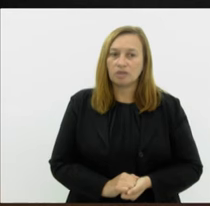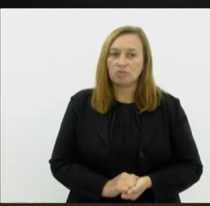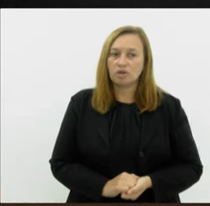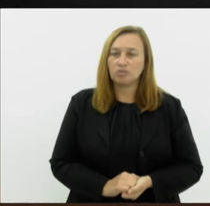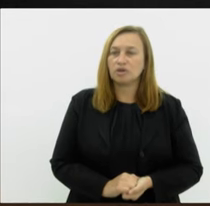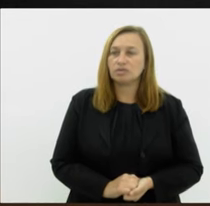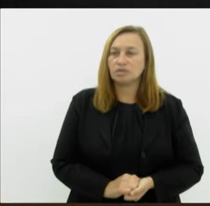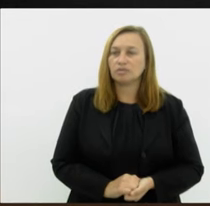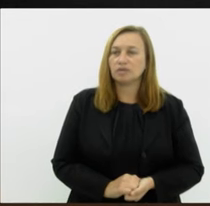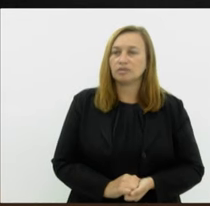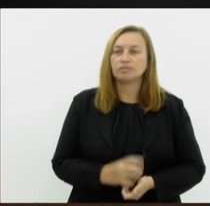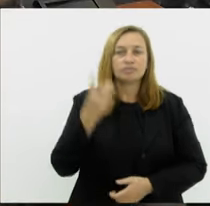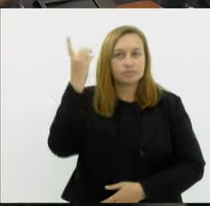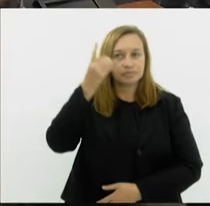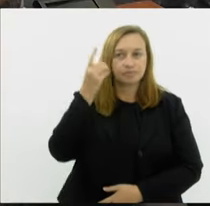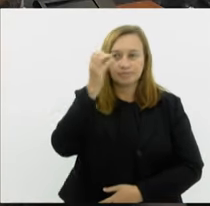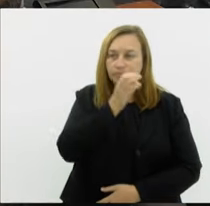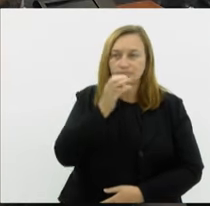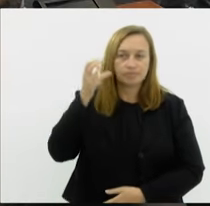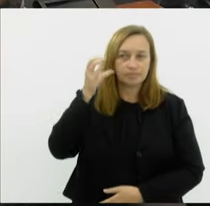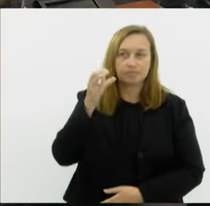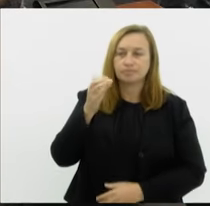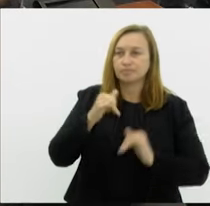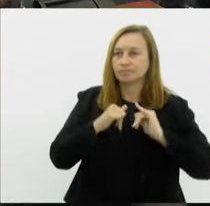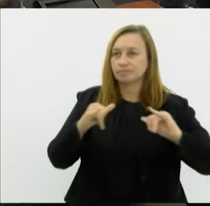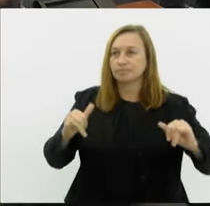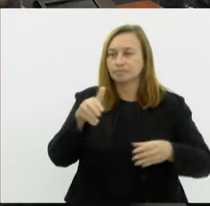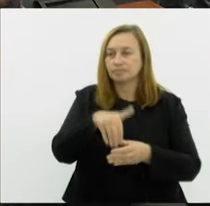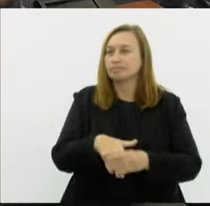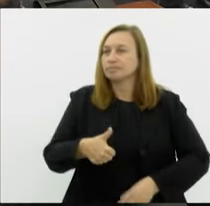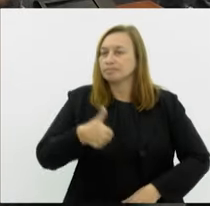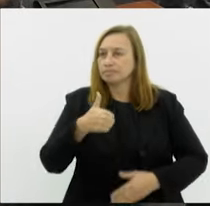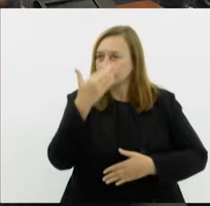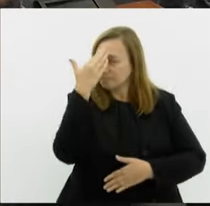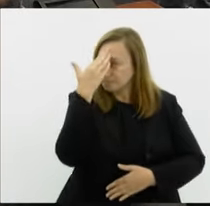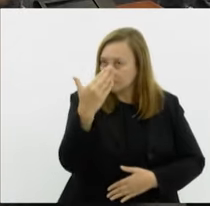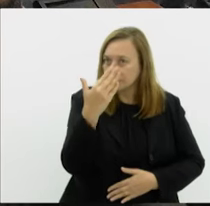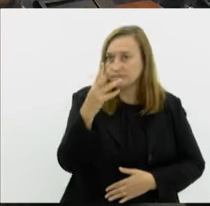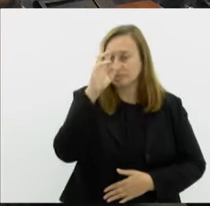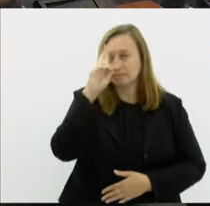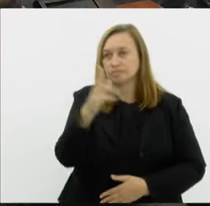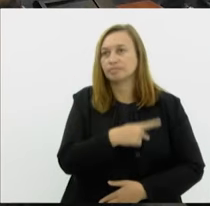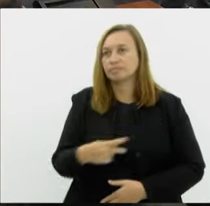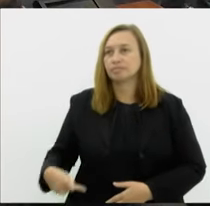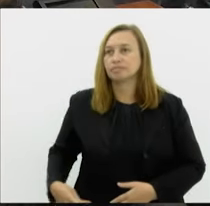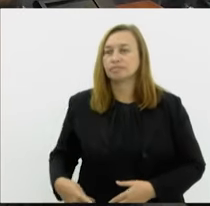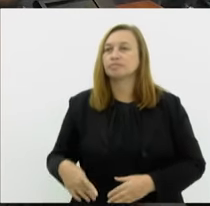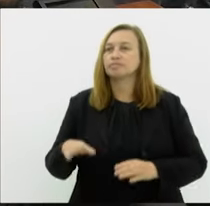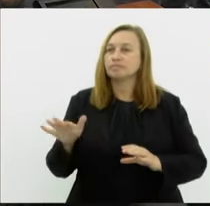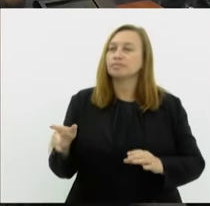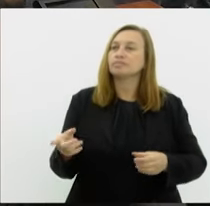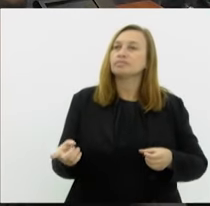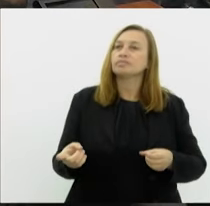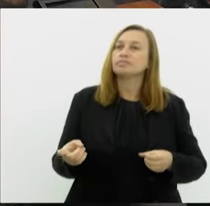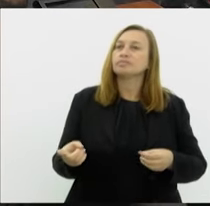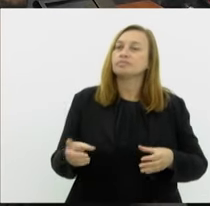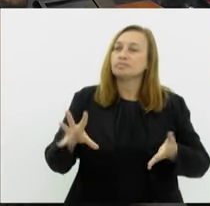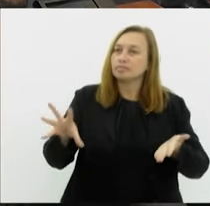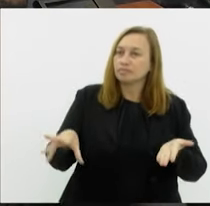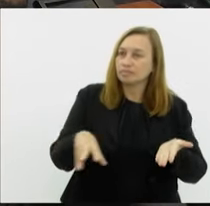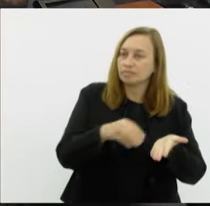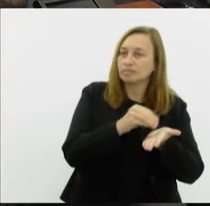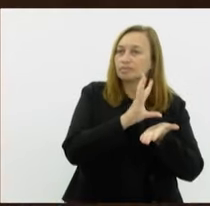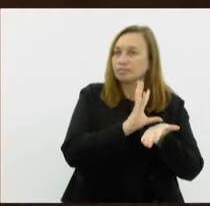autora, deputada Célia Jordão. Em primeiro lugar, presidente, agradecer a Vossa Excelência por ter trazido esse projeto que